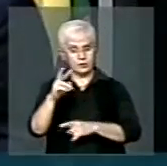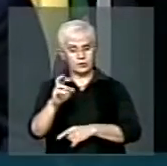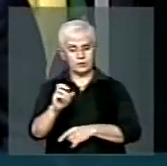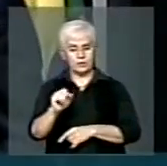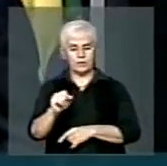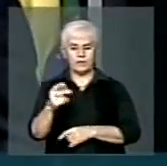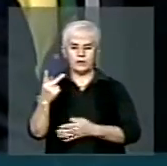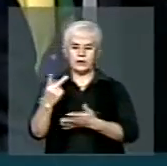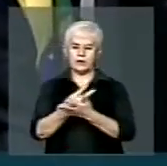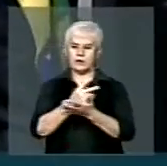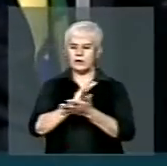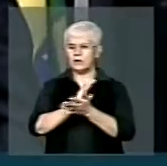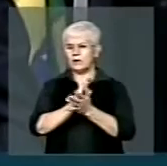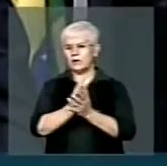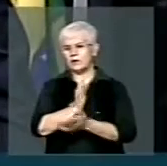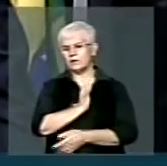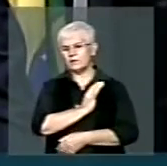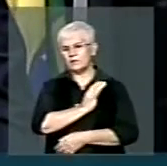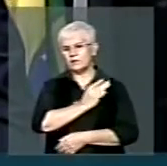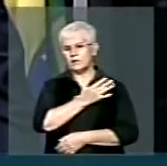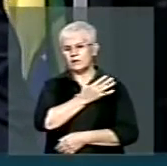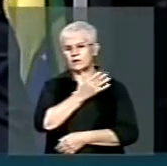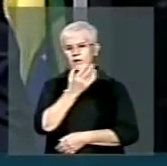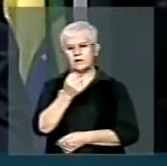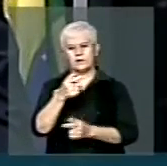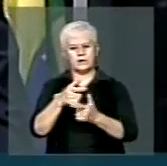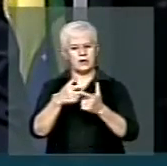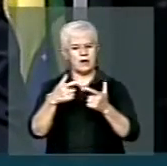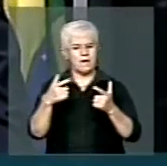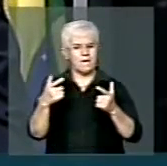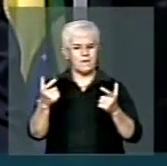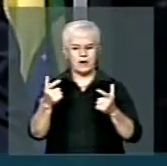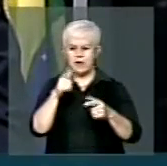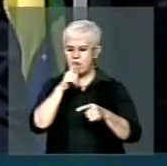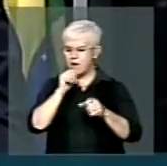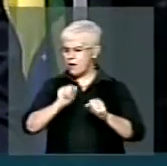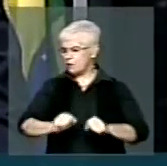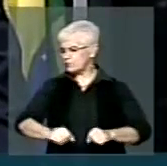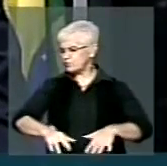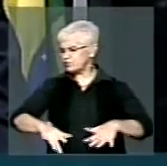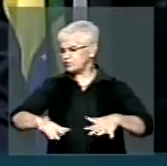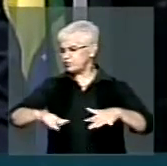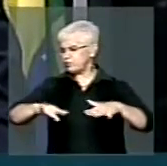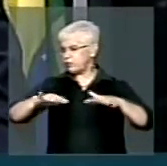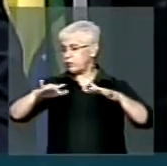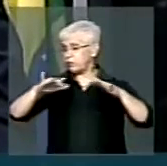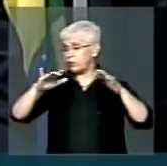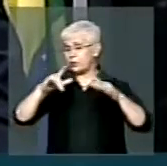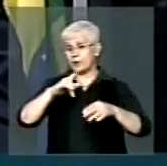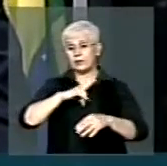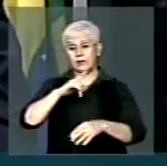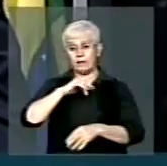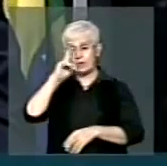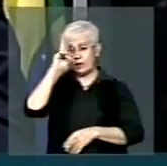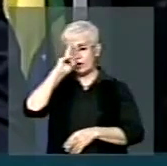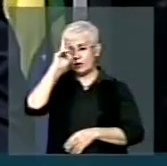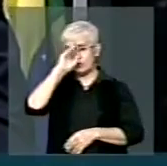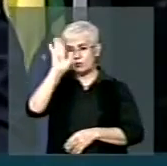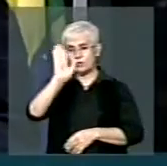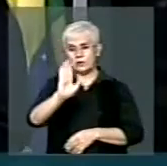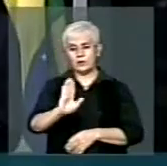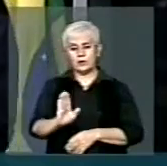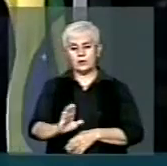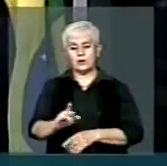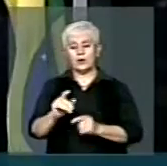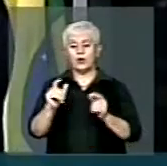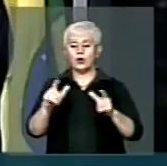extremamente dramáticos da maior enchente que se tem notícia da história do país, no Rio Madeira,